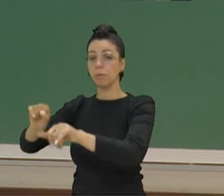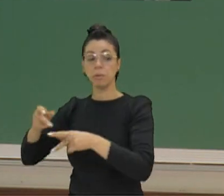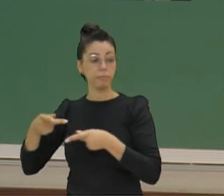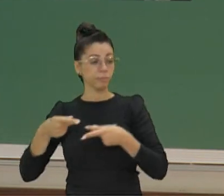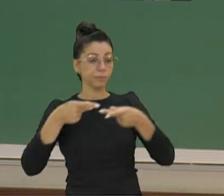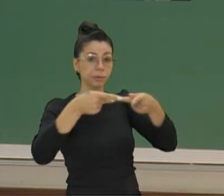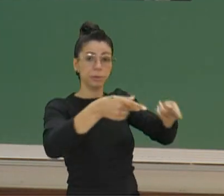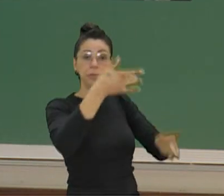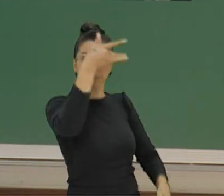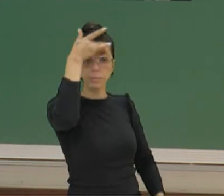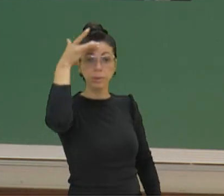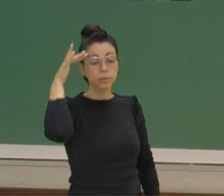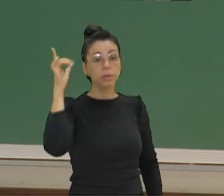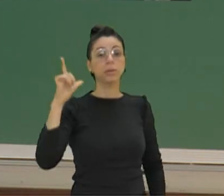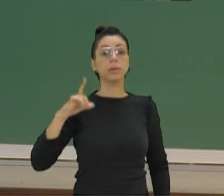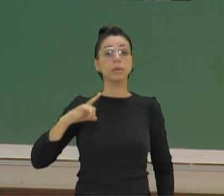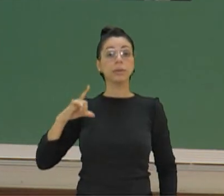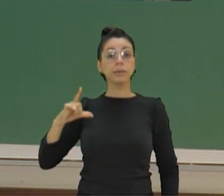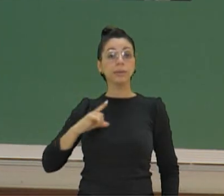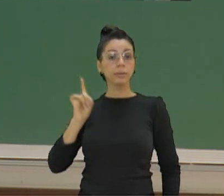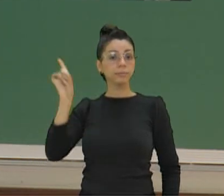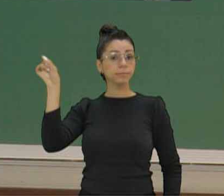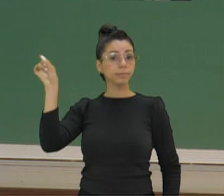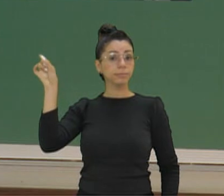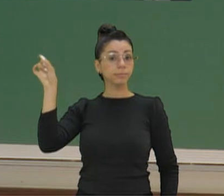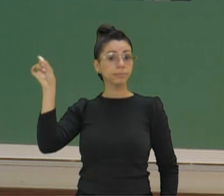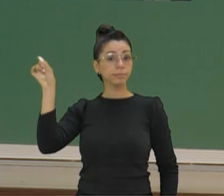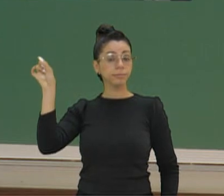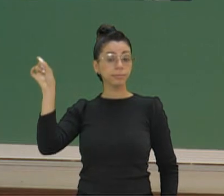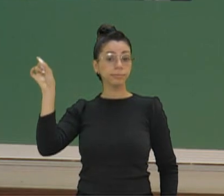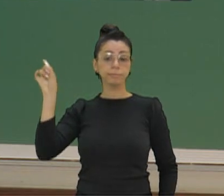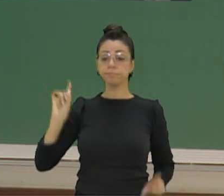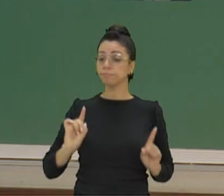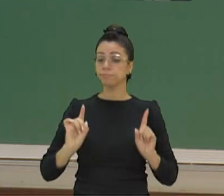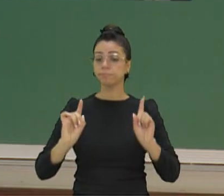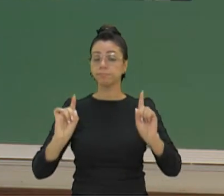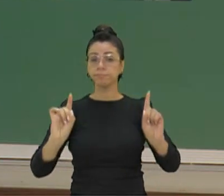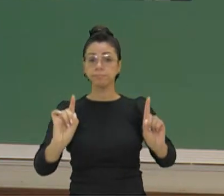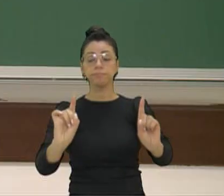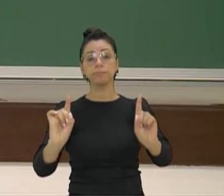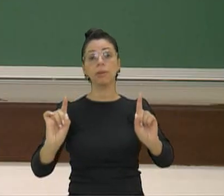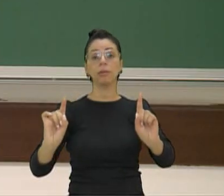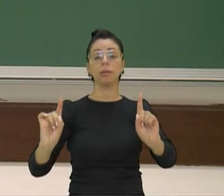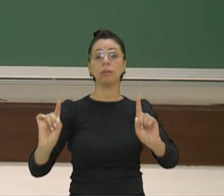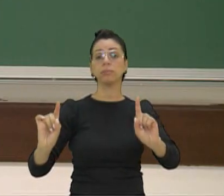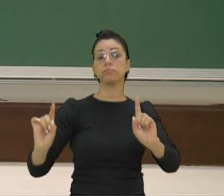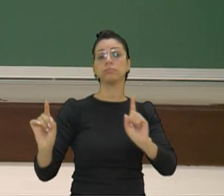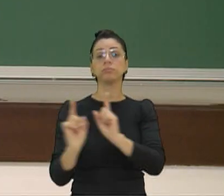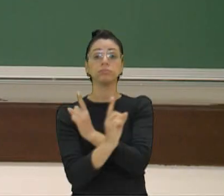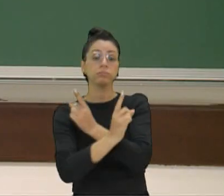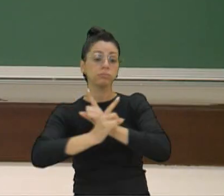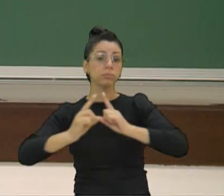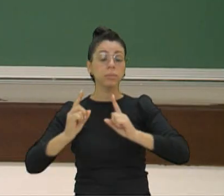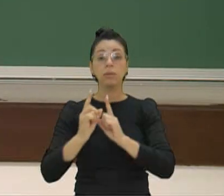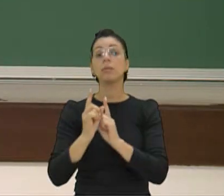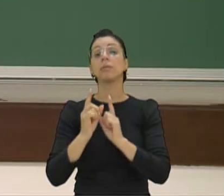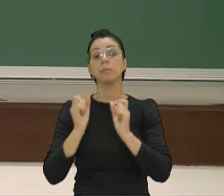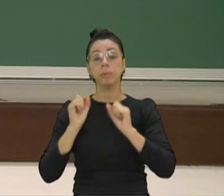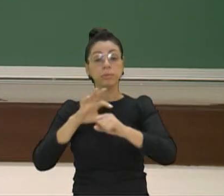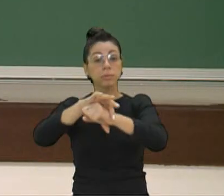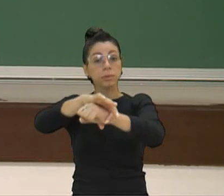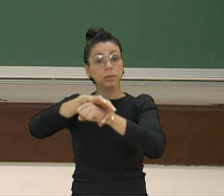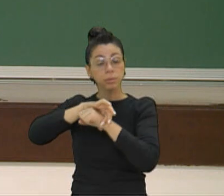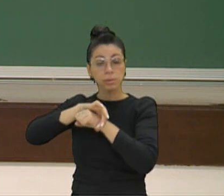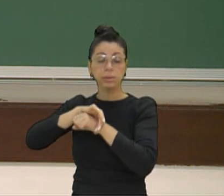esse piso tátil, ela consegue se deslocar com segurança. Claro que ela pode se utilizar de outros